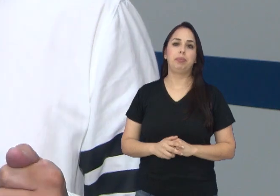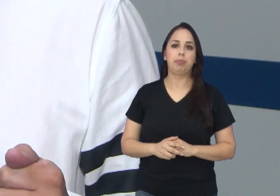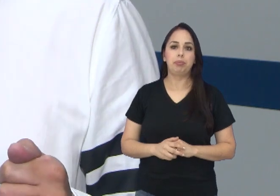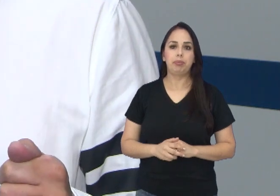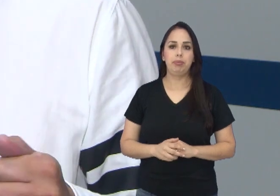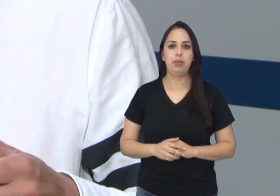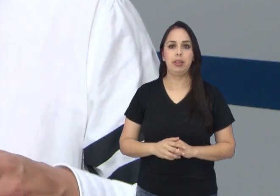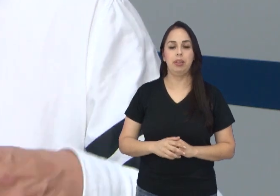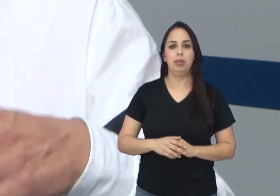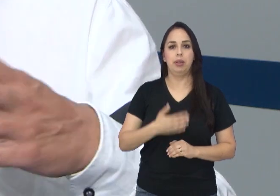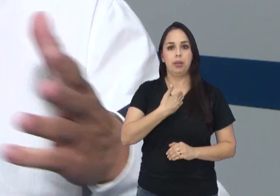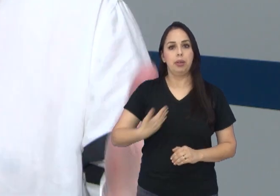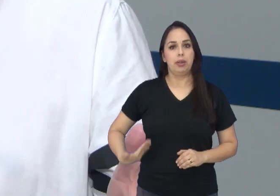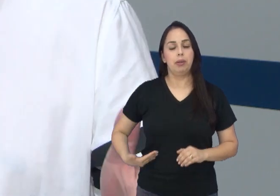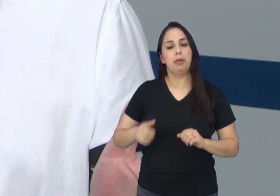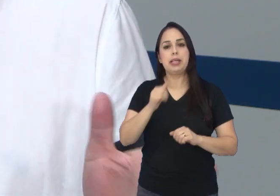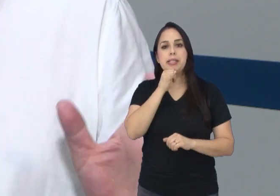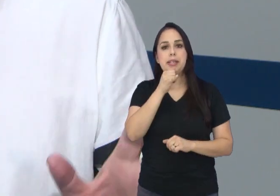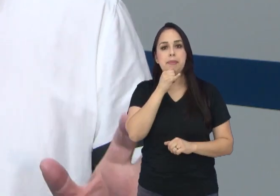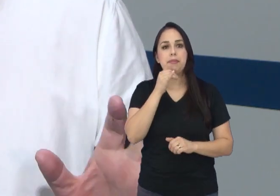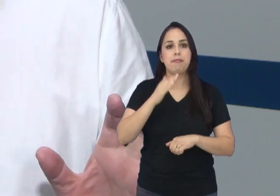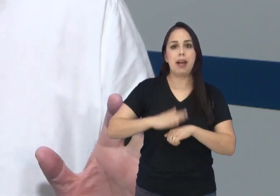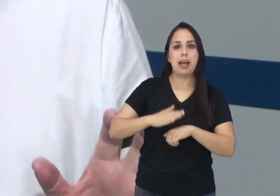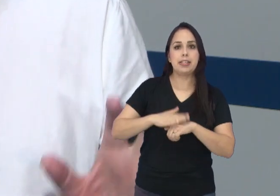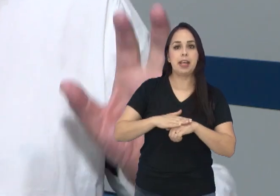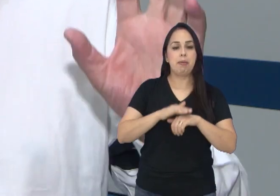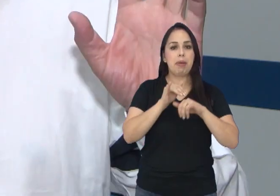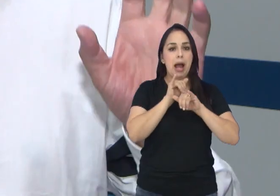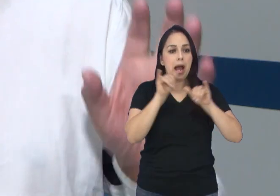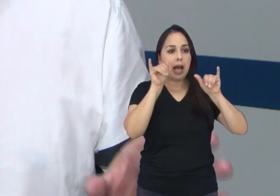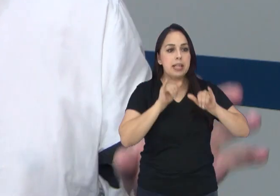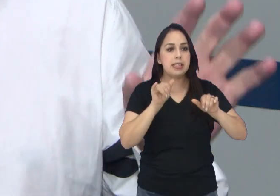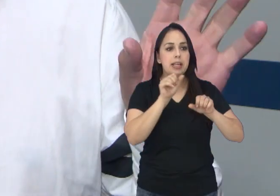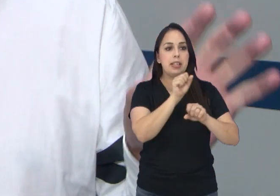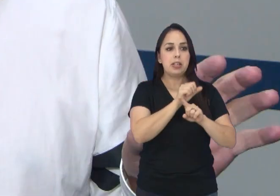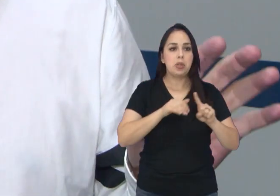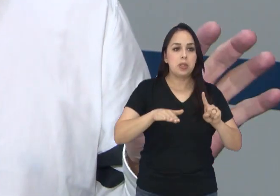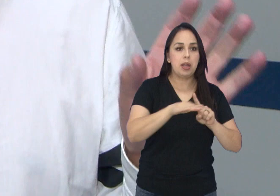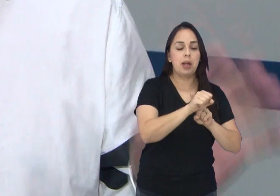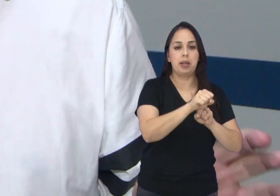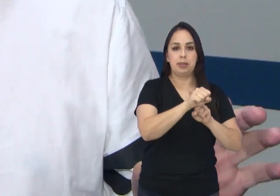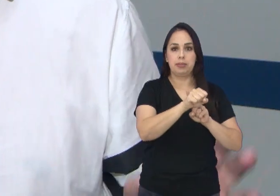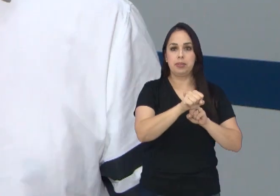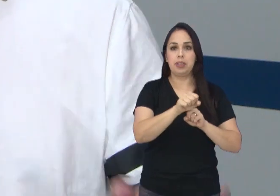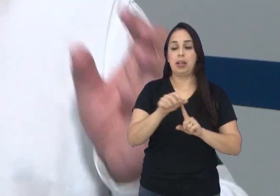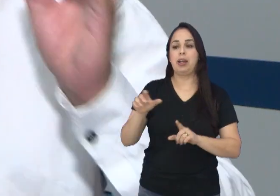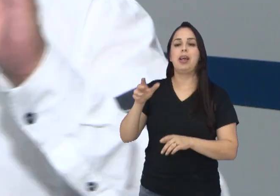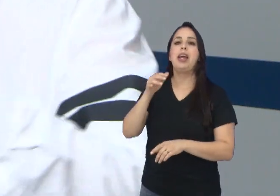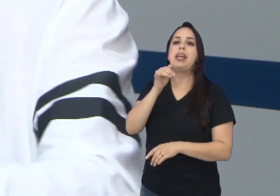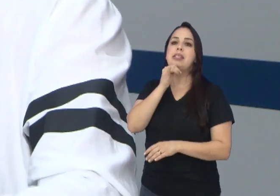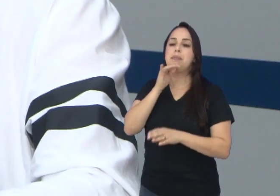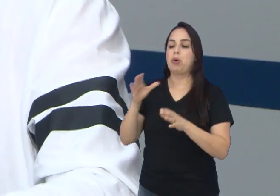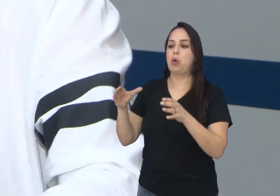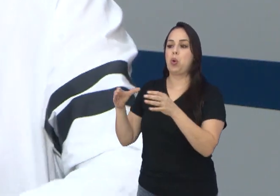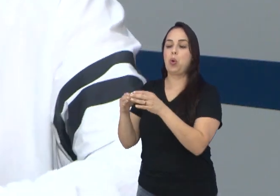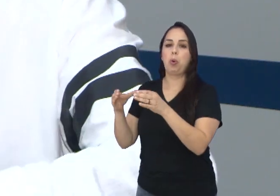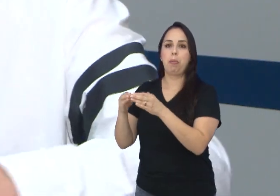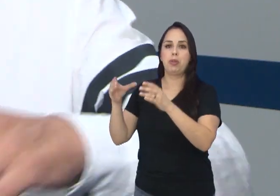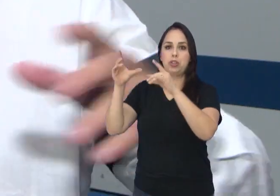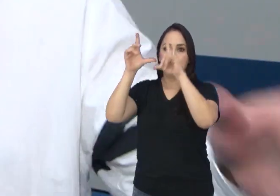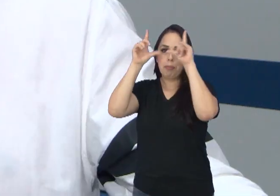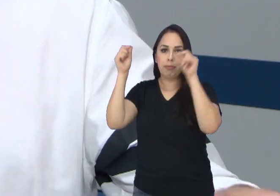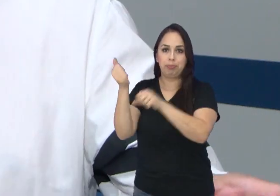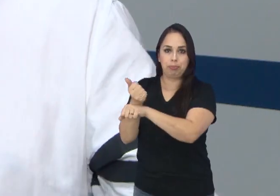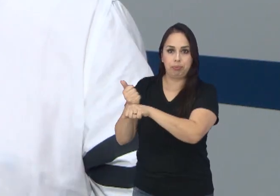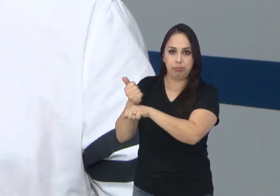poderia, por exemplo, fazer uma ação social de levar os profissionais de saúde até as empresas, até